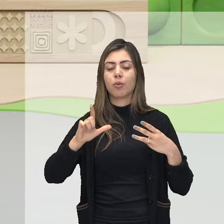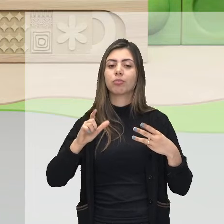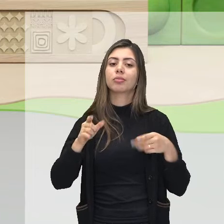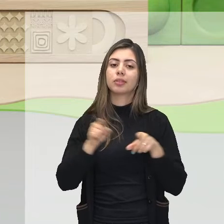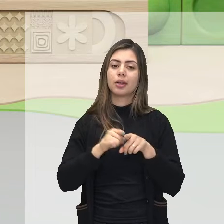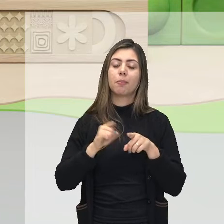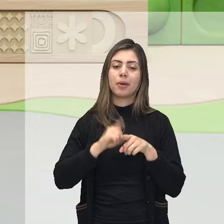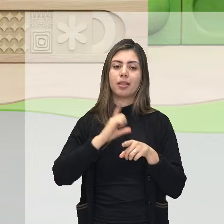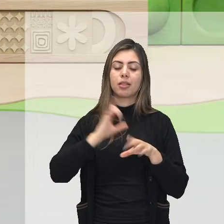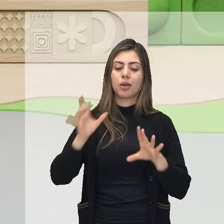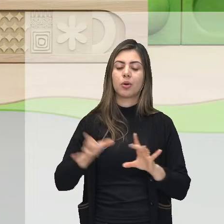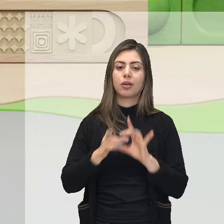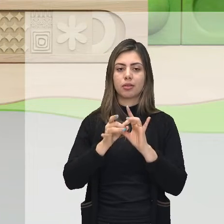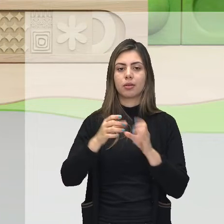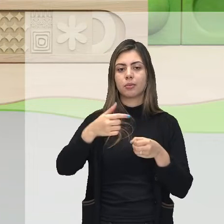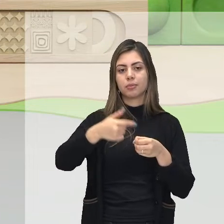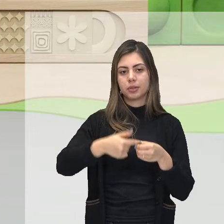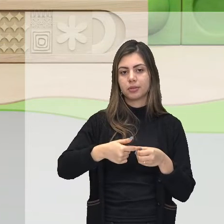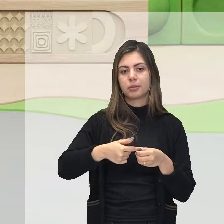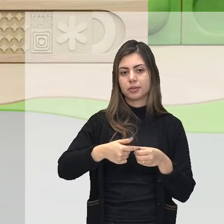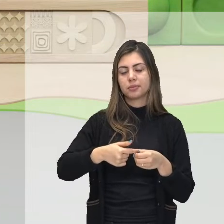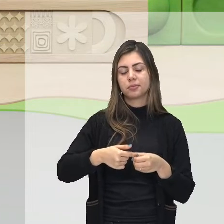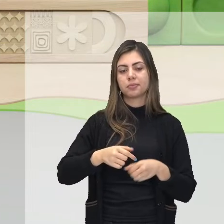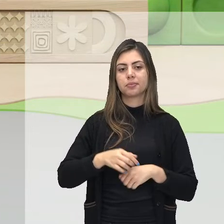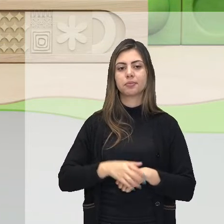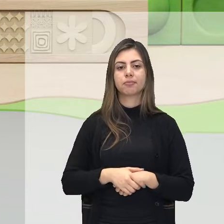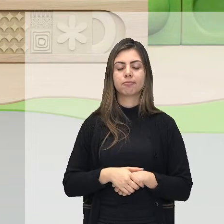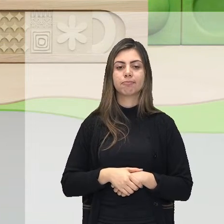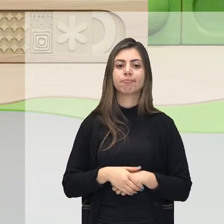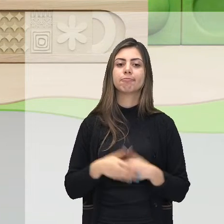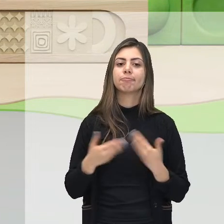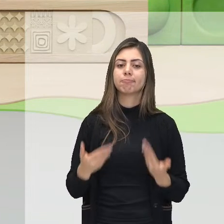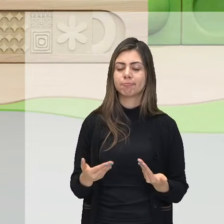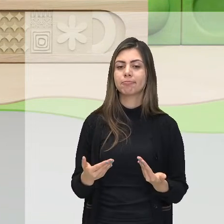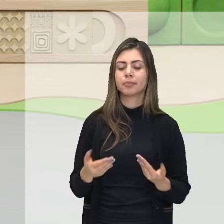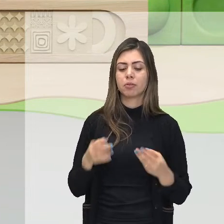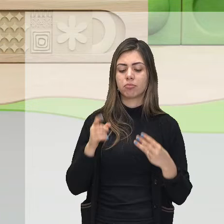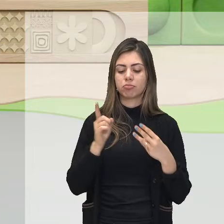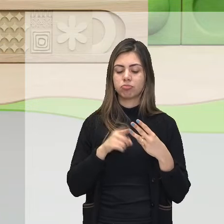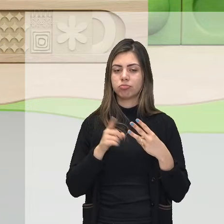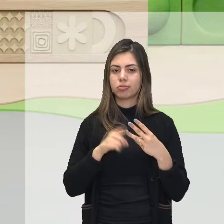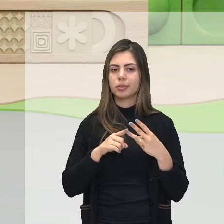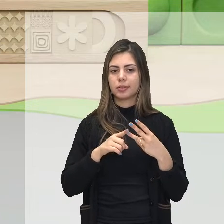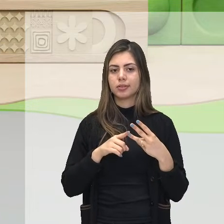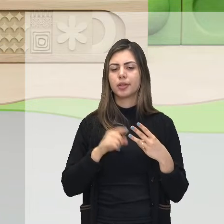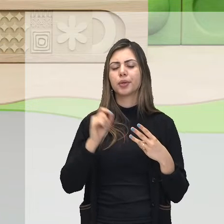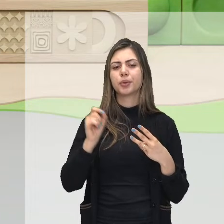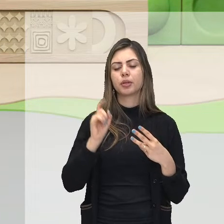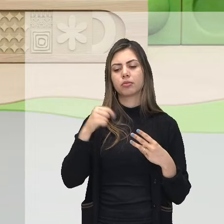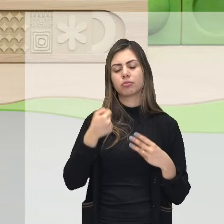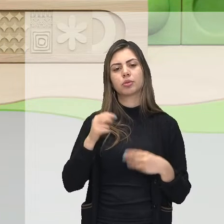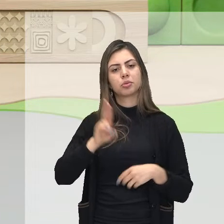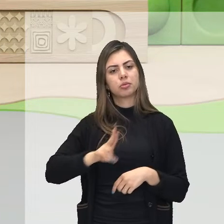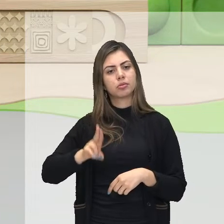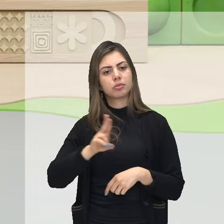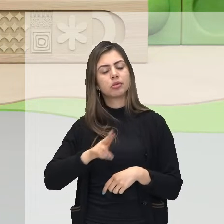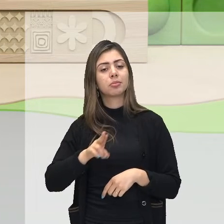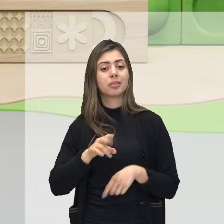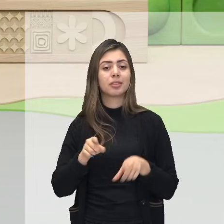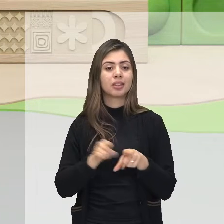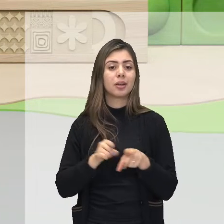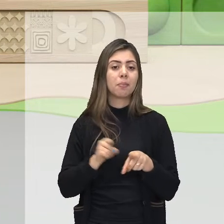ao petróleo e também é um combustível fóssil. Então, esse gás natural utilizado, ele também